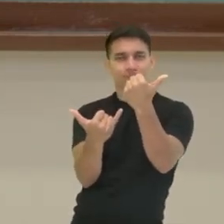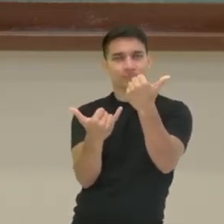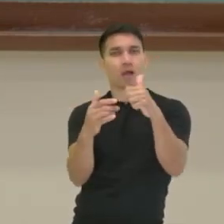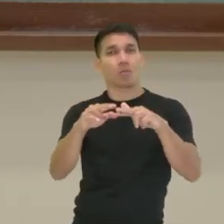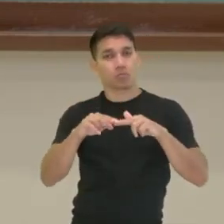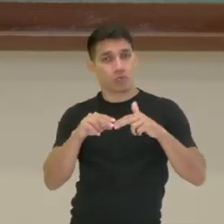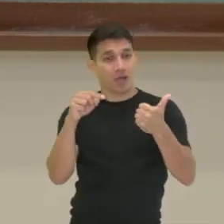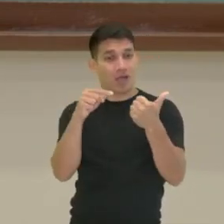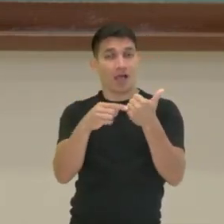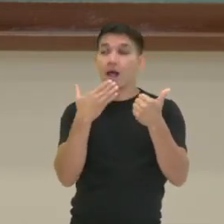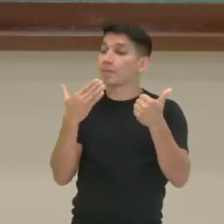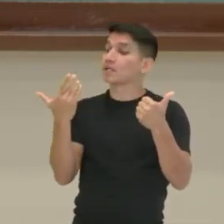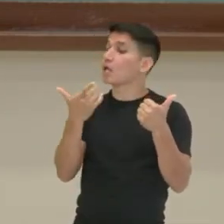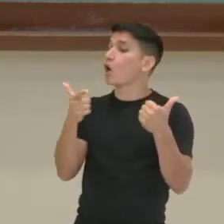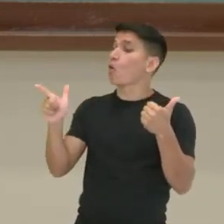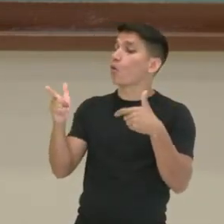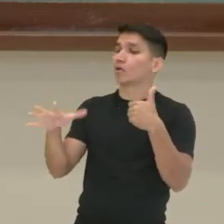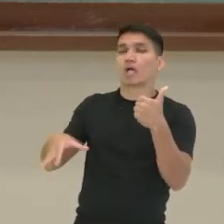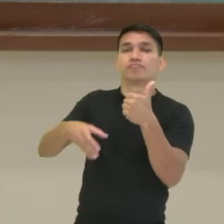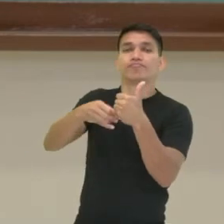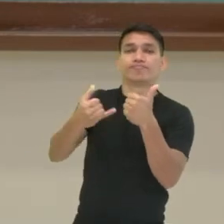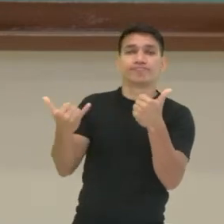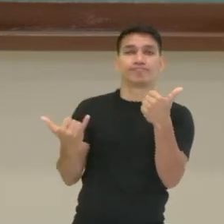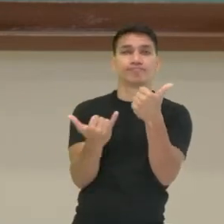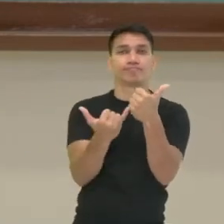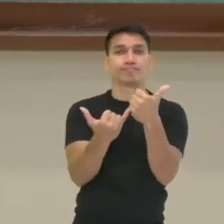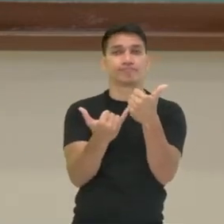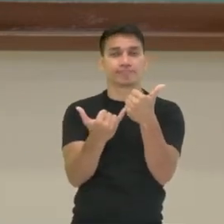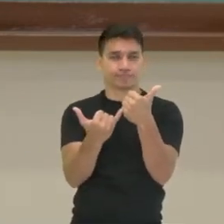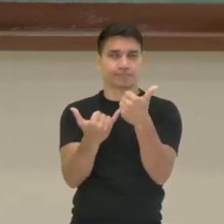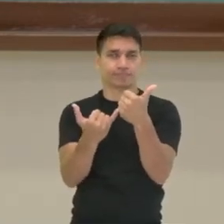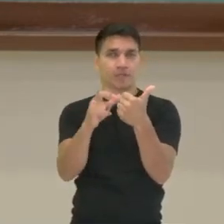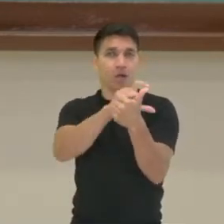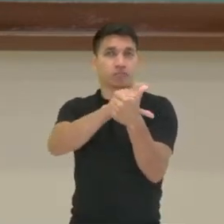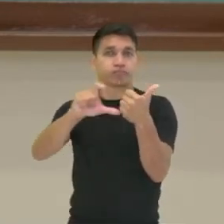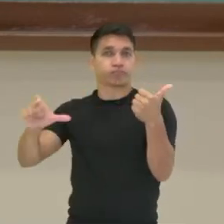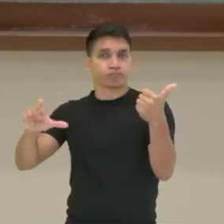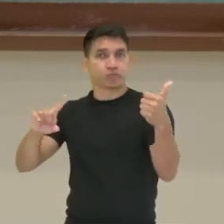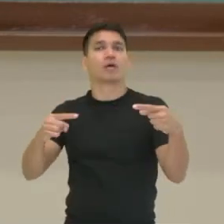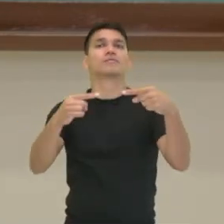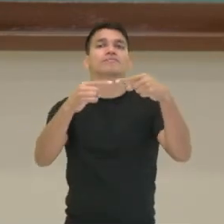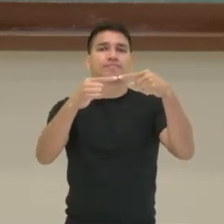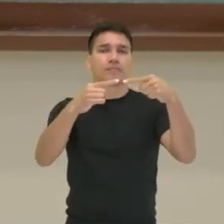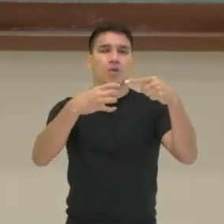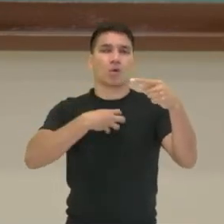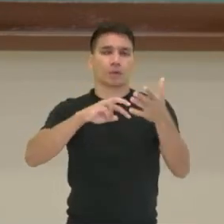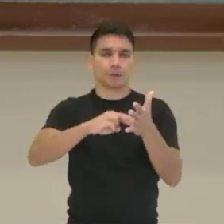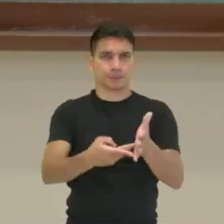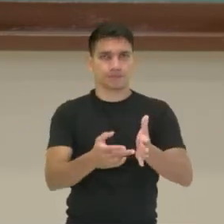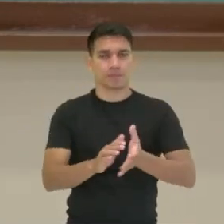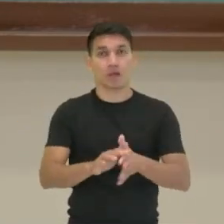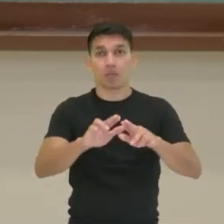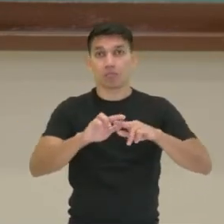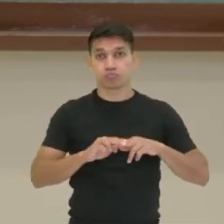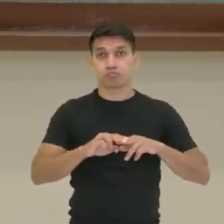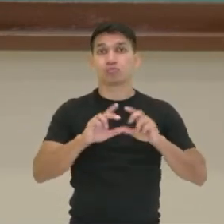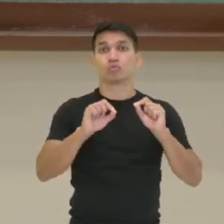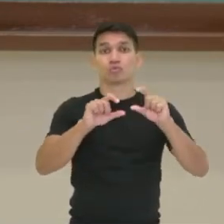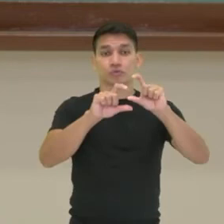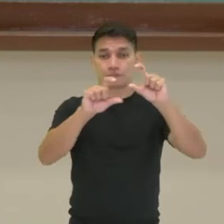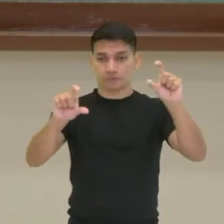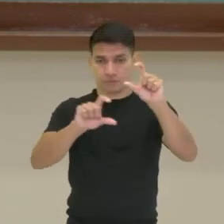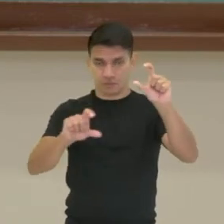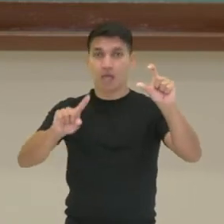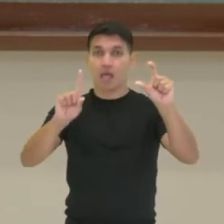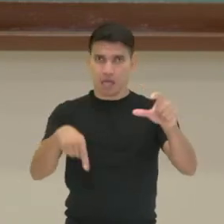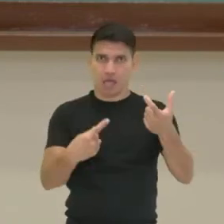é que vai exigir a outra oração para completar o seu sentido. Então, o período ele vai ser composto, porque